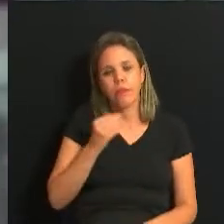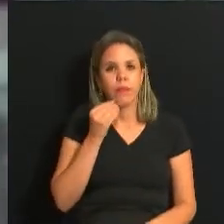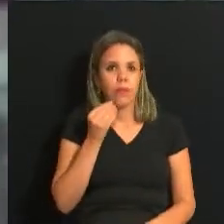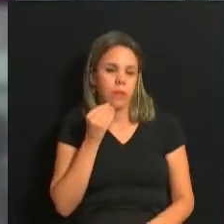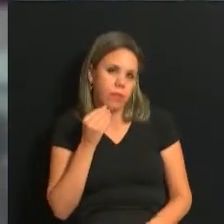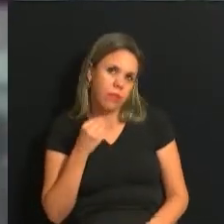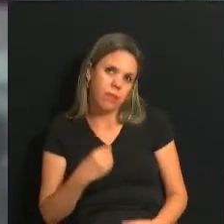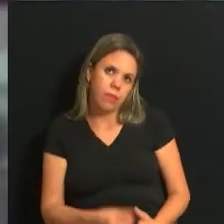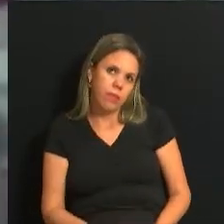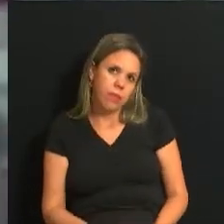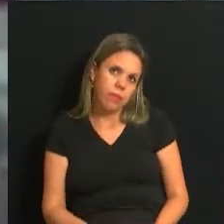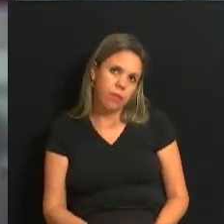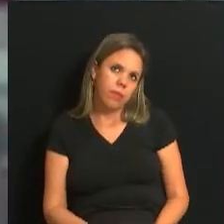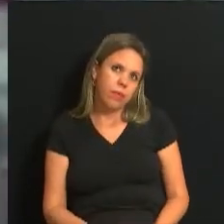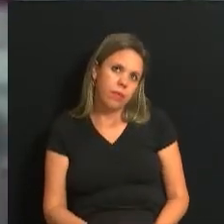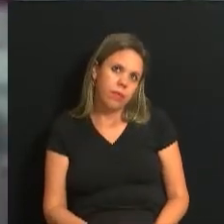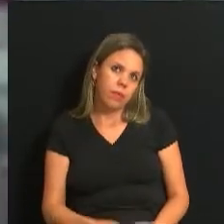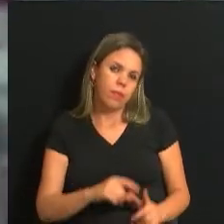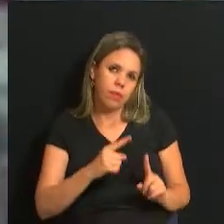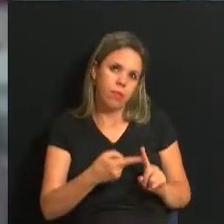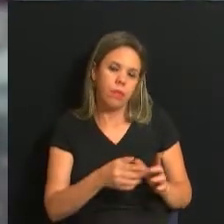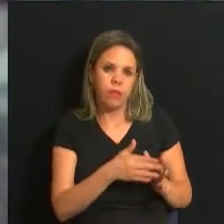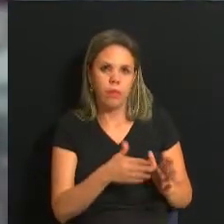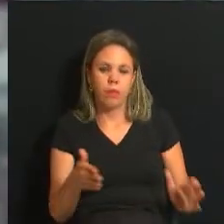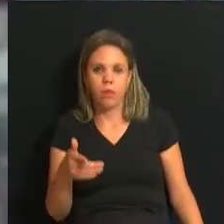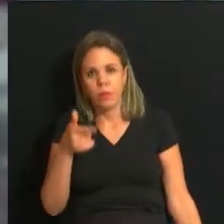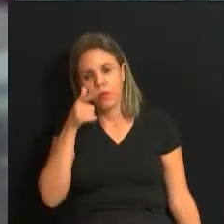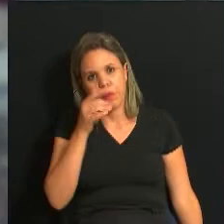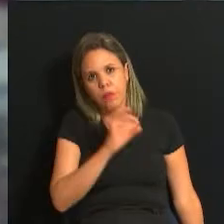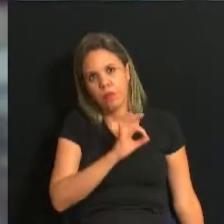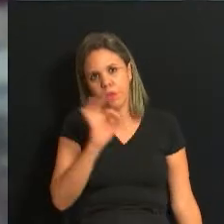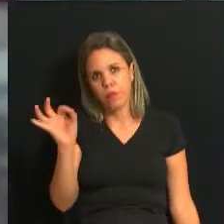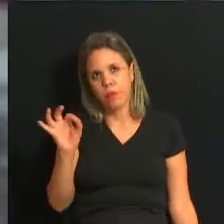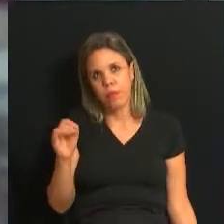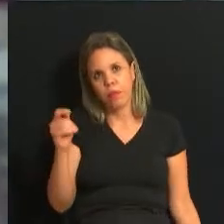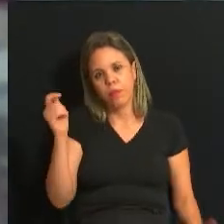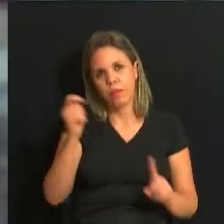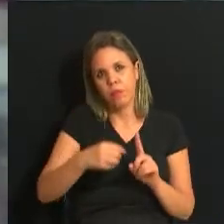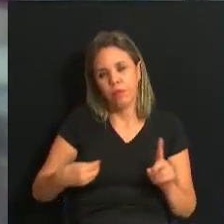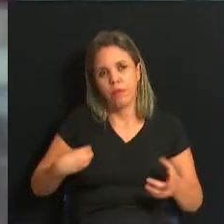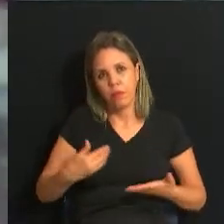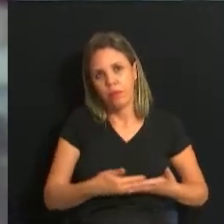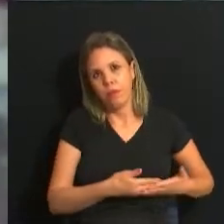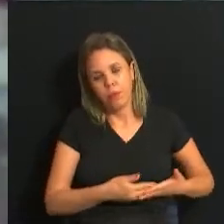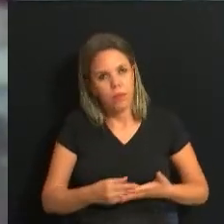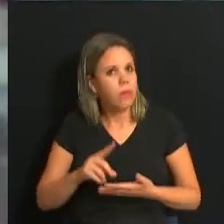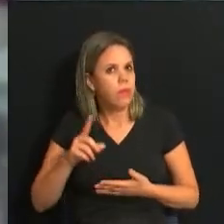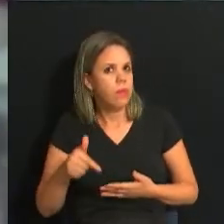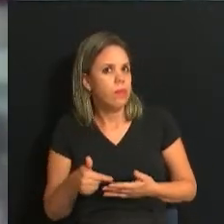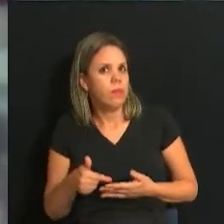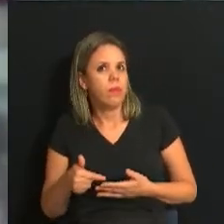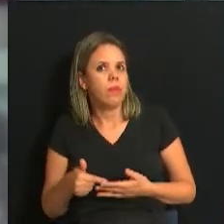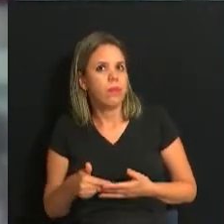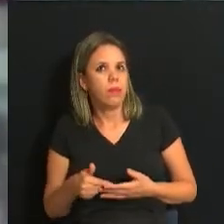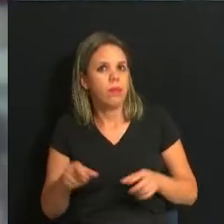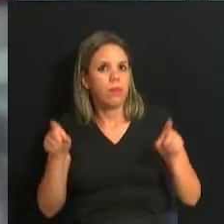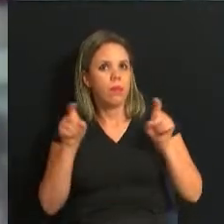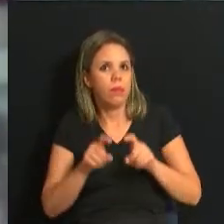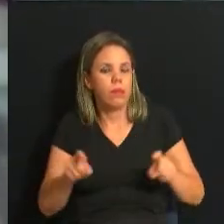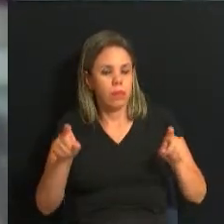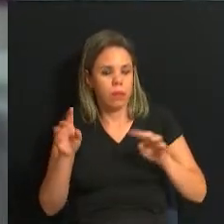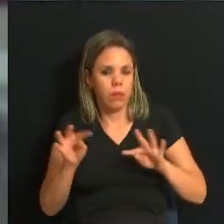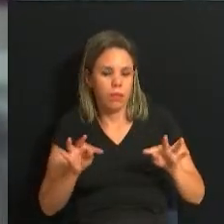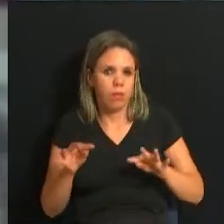engravidar, fazer toda a gestação, acompanhar os primeiros meses de vida do bebê e todos eles em home office, ou trabalho